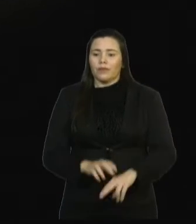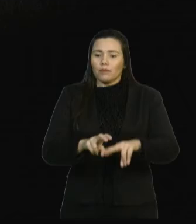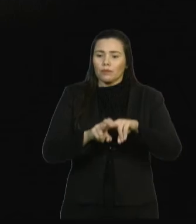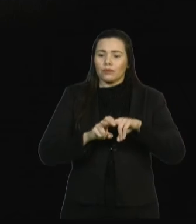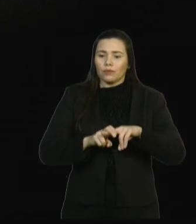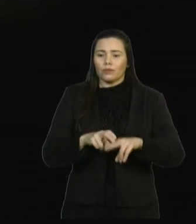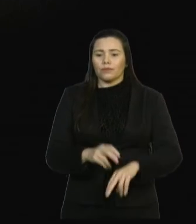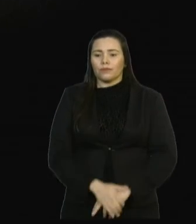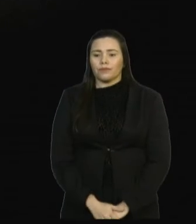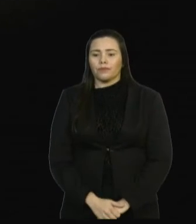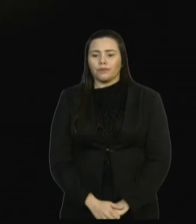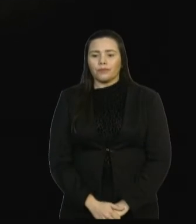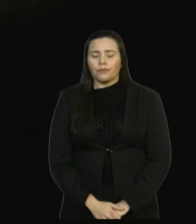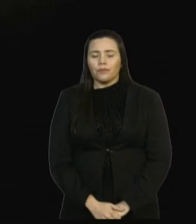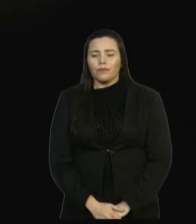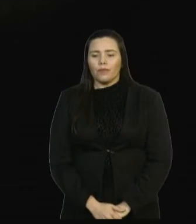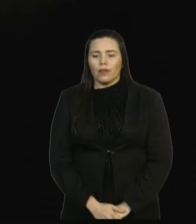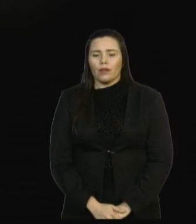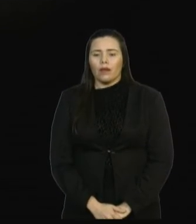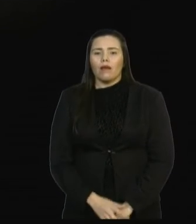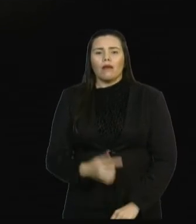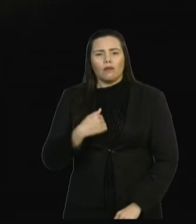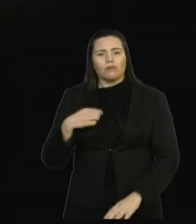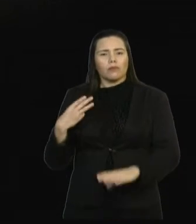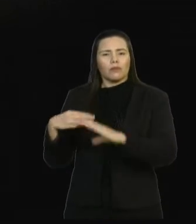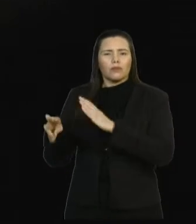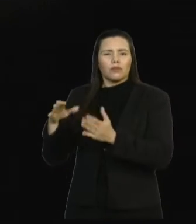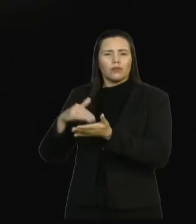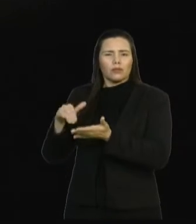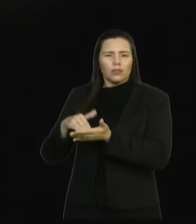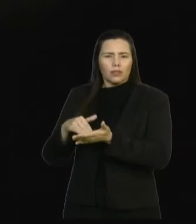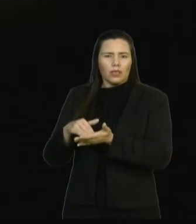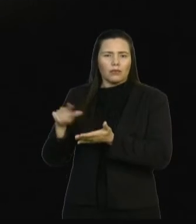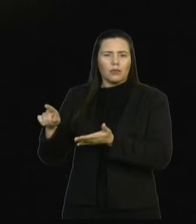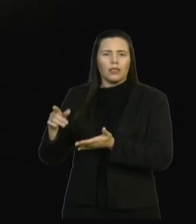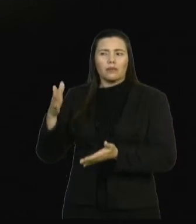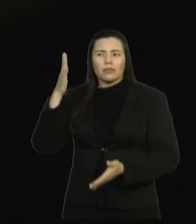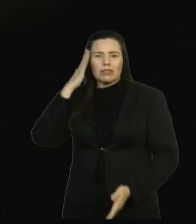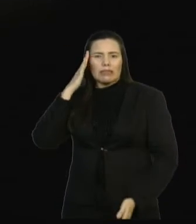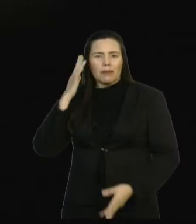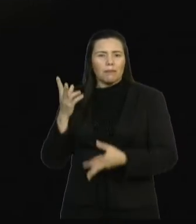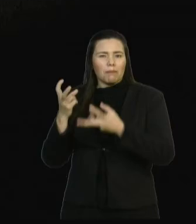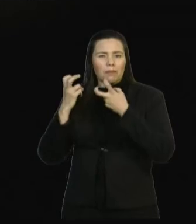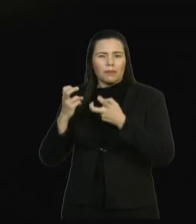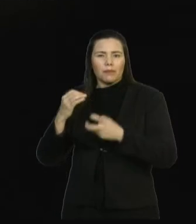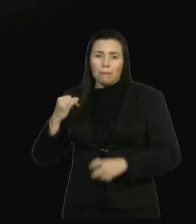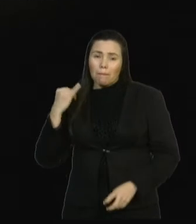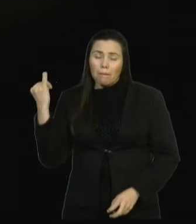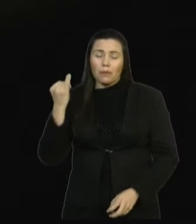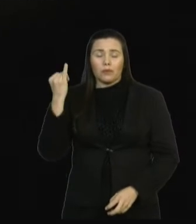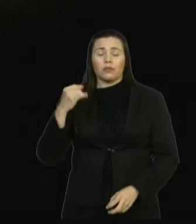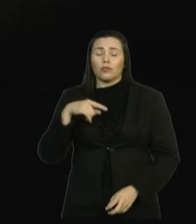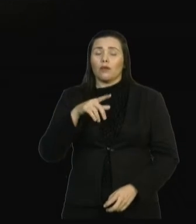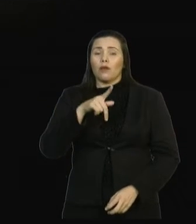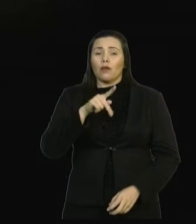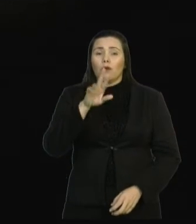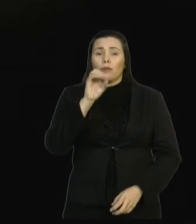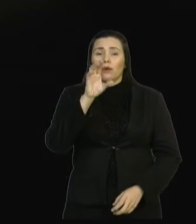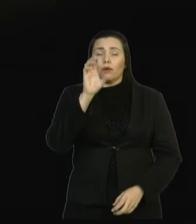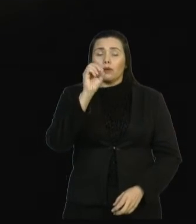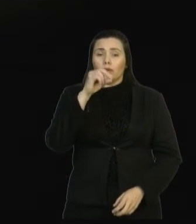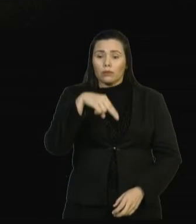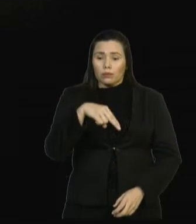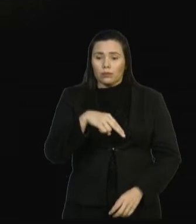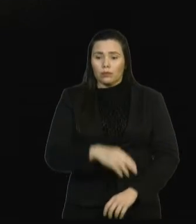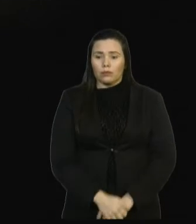secretário de Articulação Política para que pudesse compreender a necessidade do povo. e a informação que eu tenho, embora esta oficial,